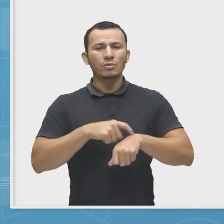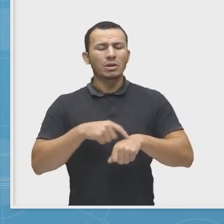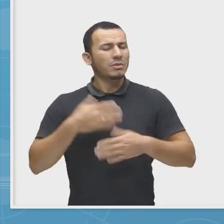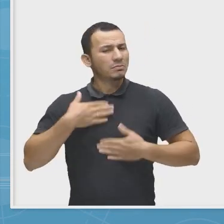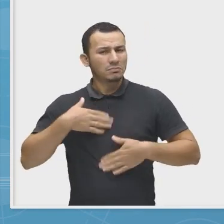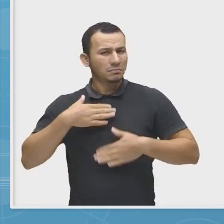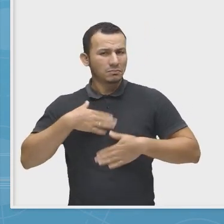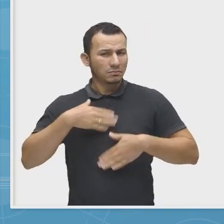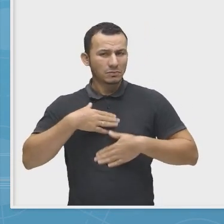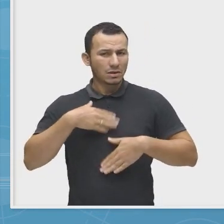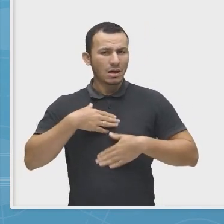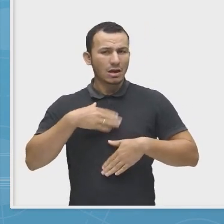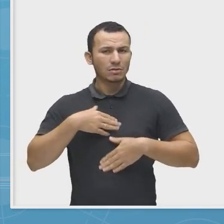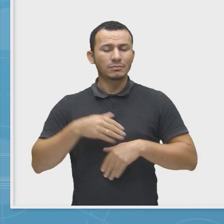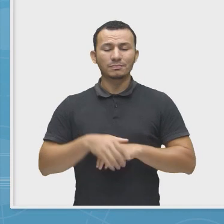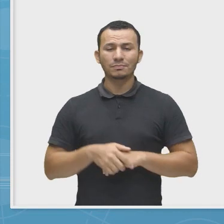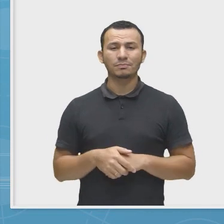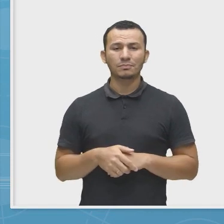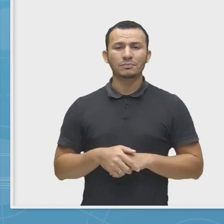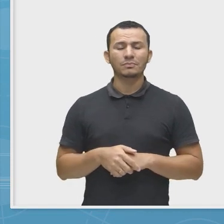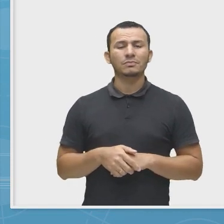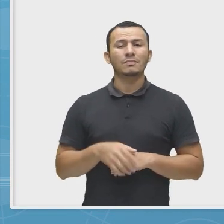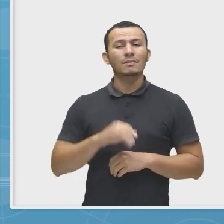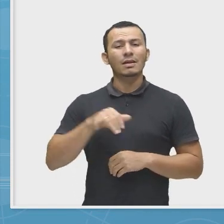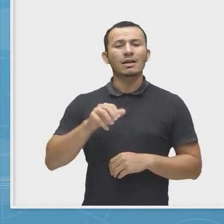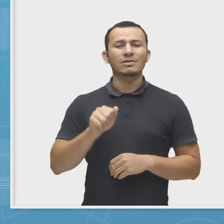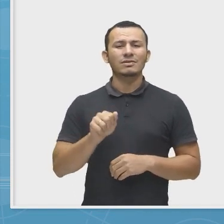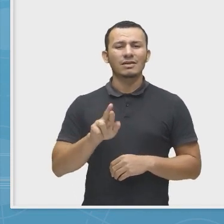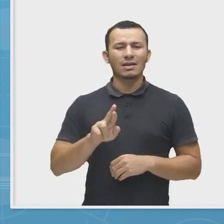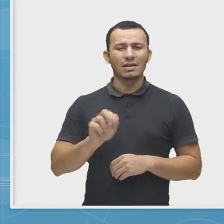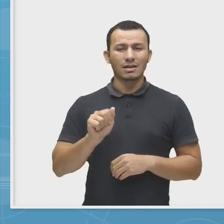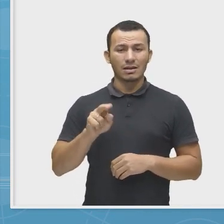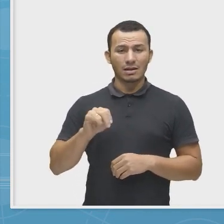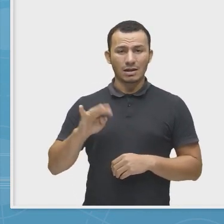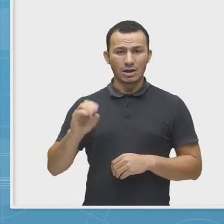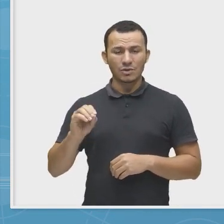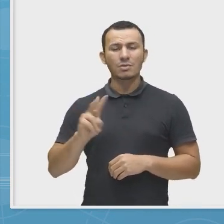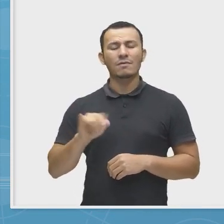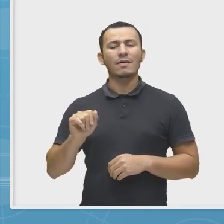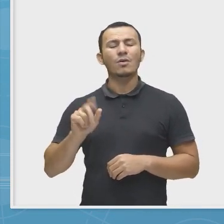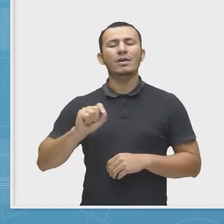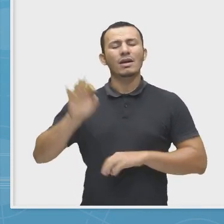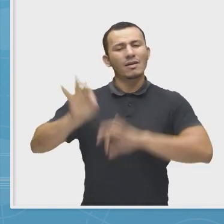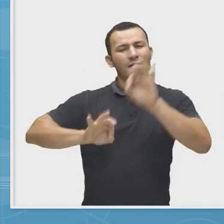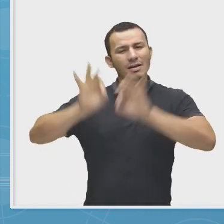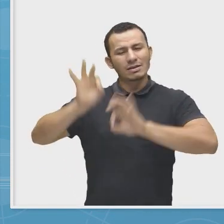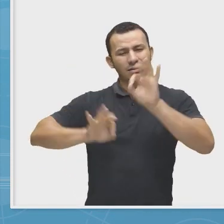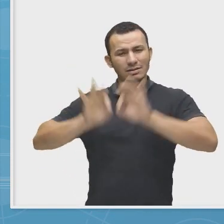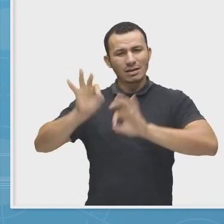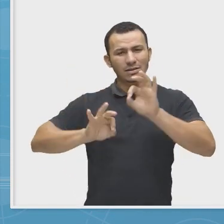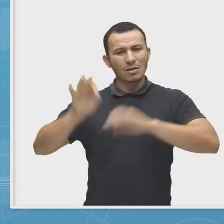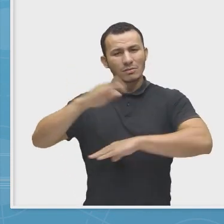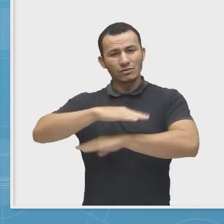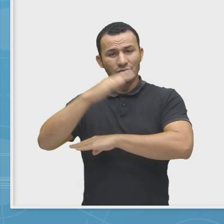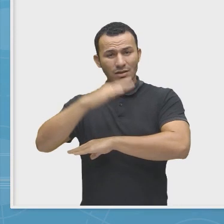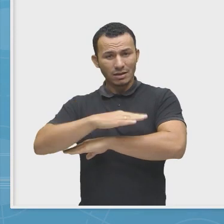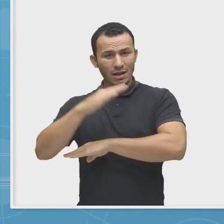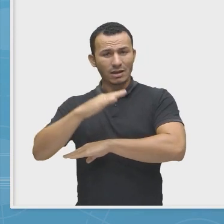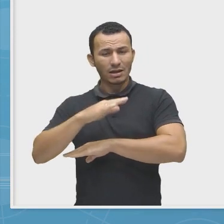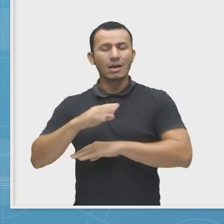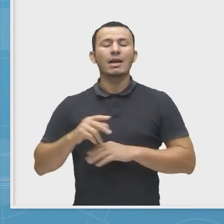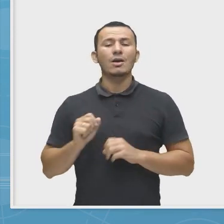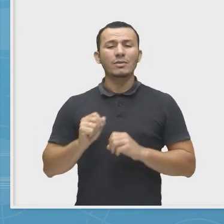pressa. Gerânios enfeitarão as janelas. Então, observe aqui, ó. Ela usou os verbos tudo no futuro, né? Dando